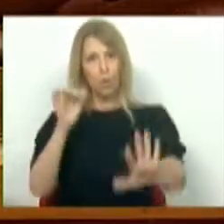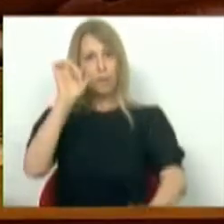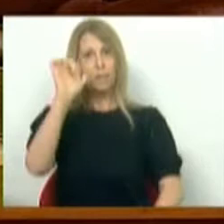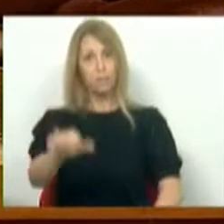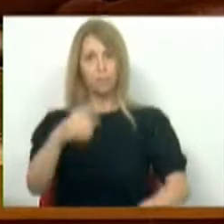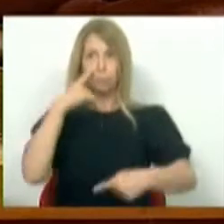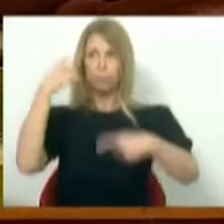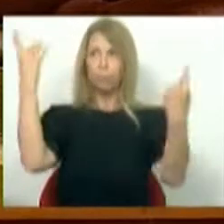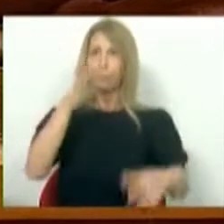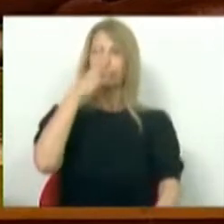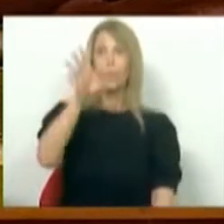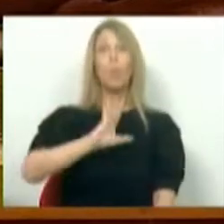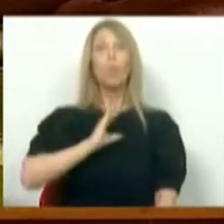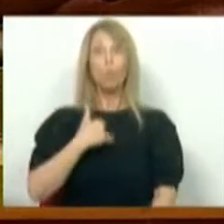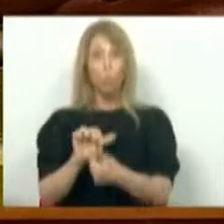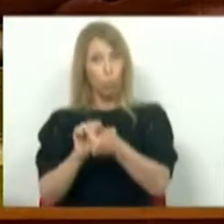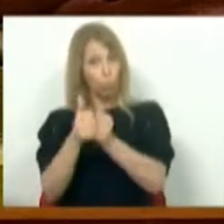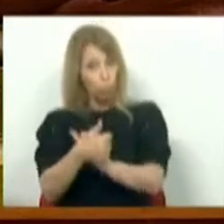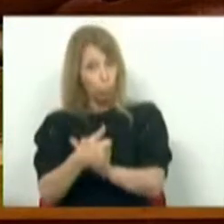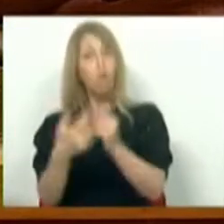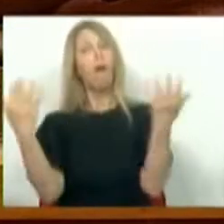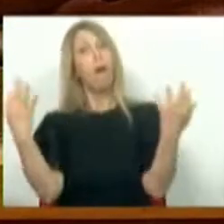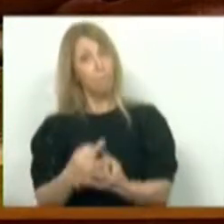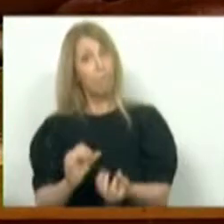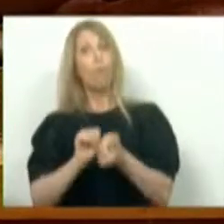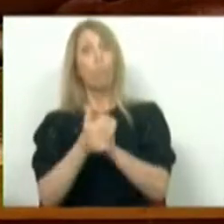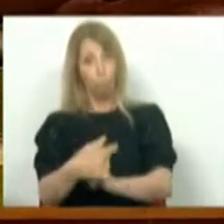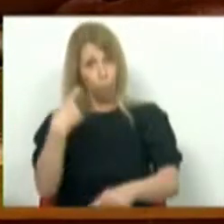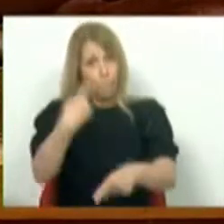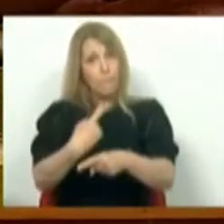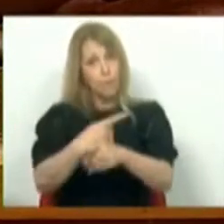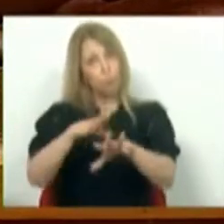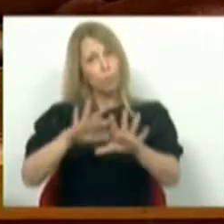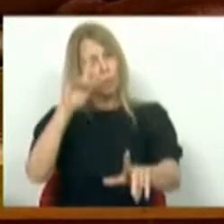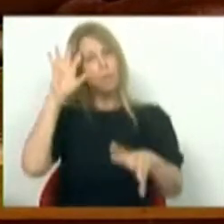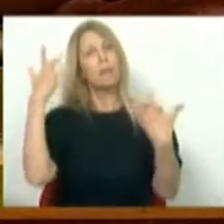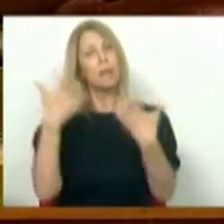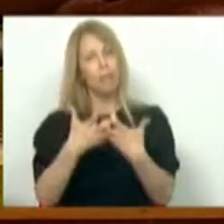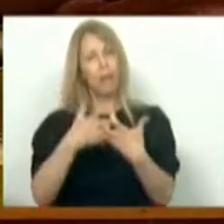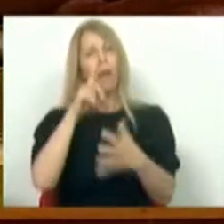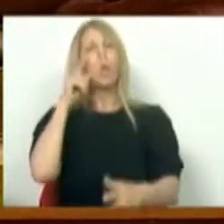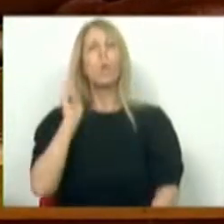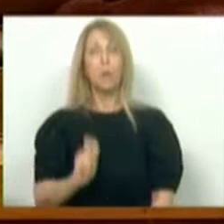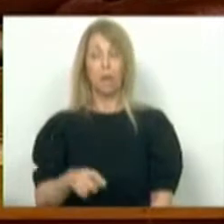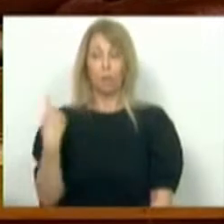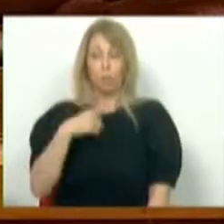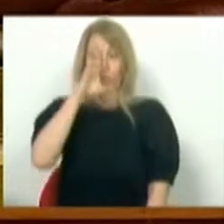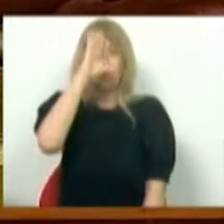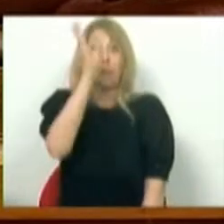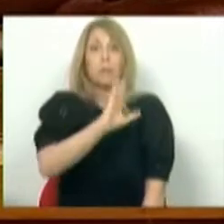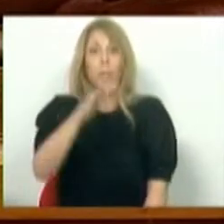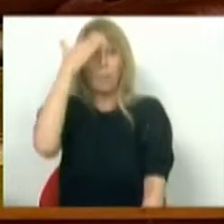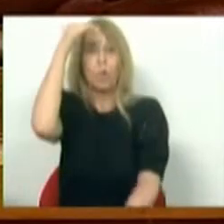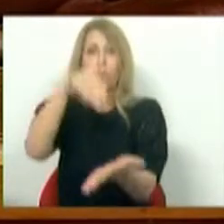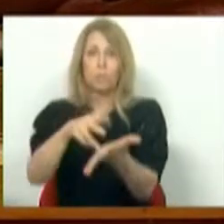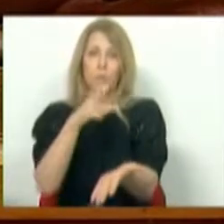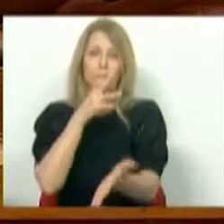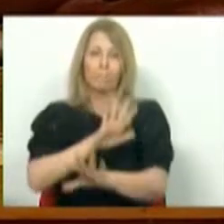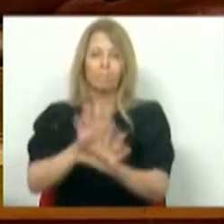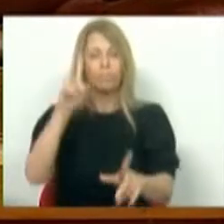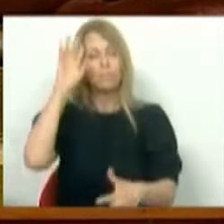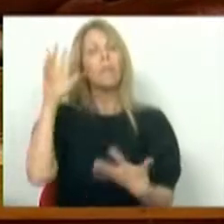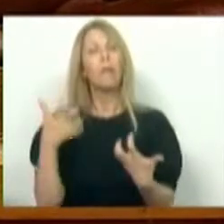o mundo mudou e mudou mesmo com a guerra da Ucrânia. Todos o sabemos. Sabemos das consequências nefastas desta